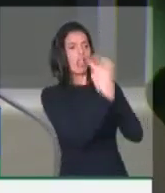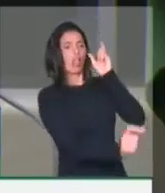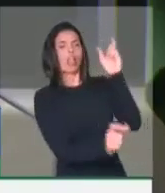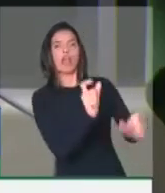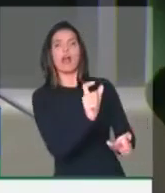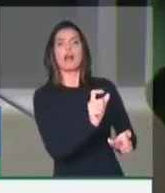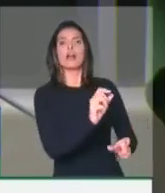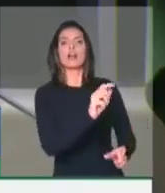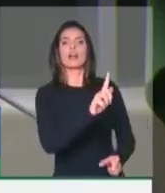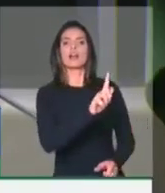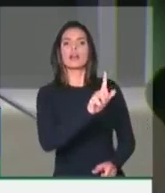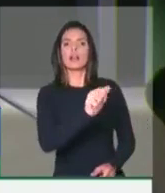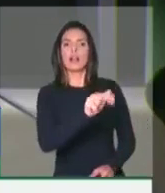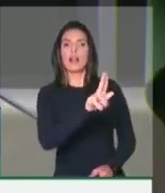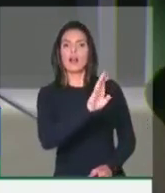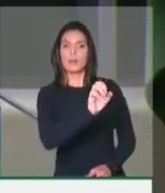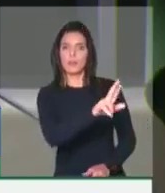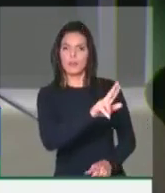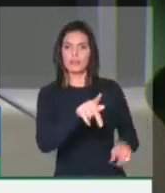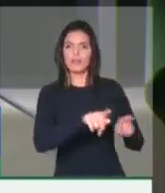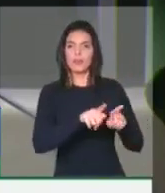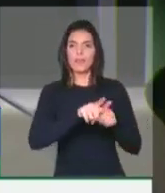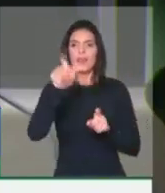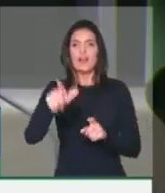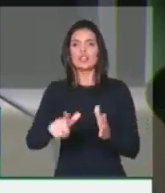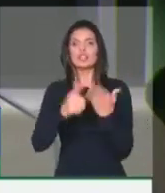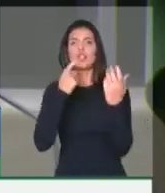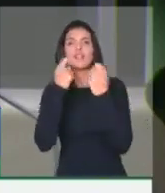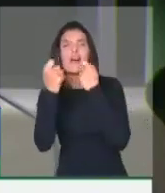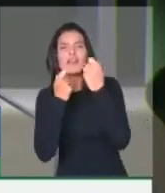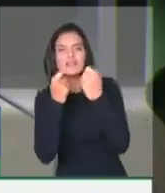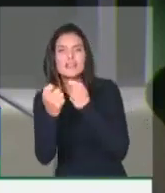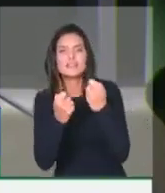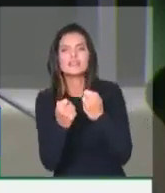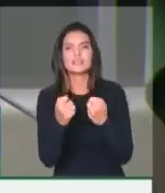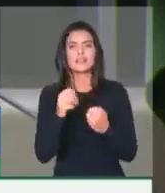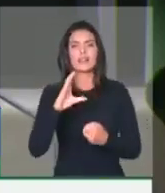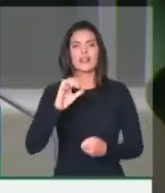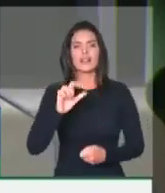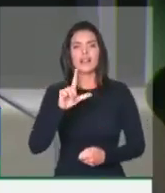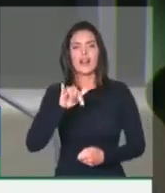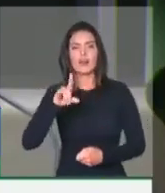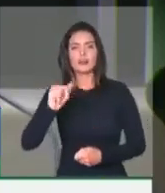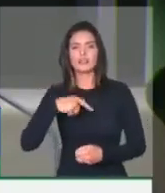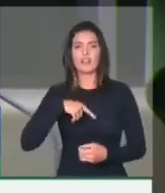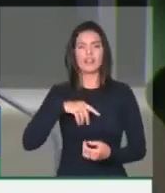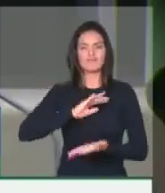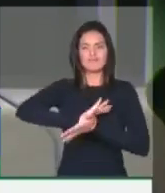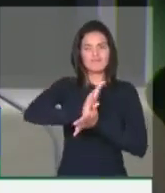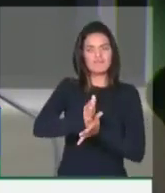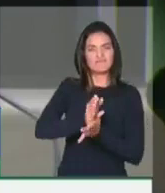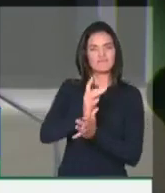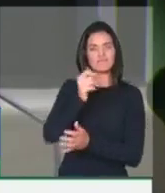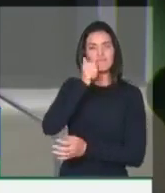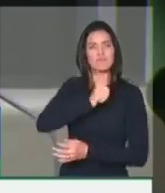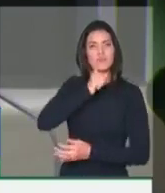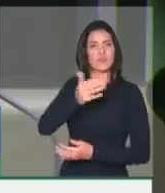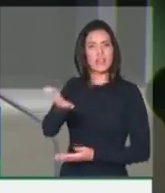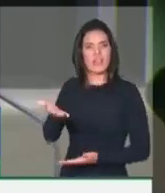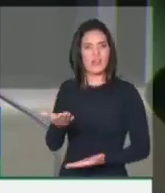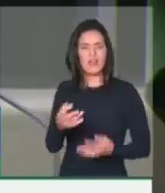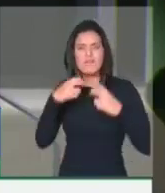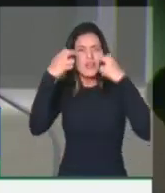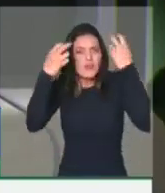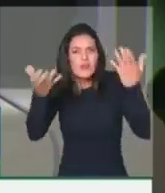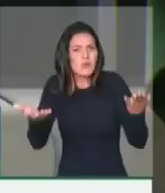Patrícia Campos Melo, de uma forma misógina, machista, uma vergonha para a liberdade de imprensa para as mulheres brasileiras.